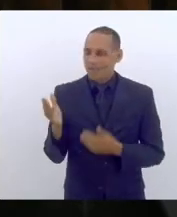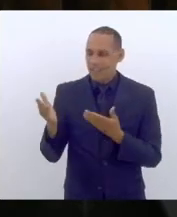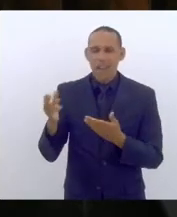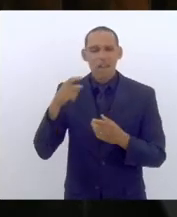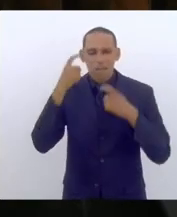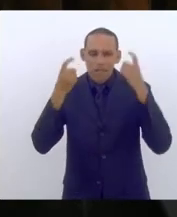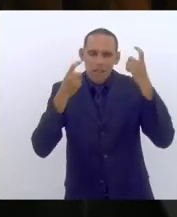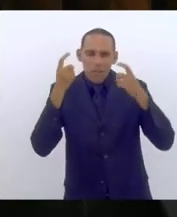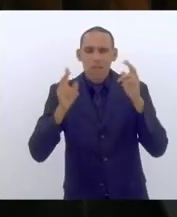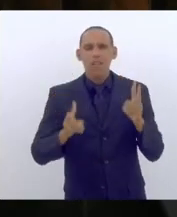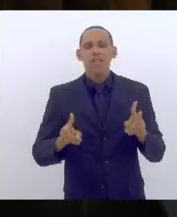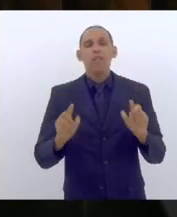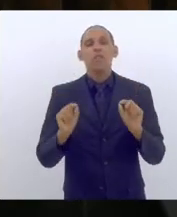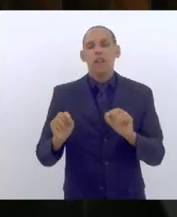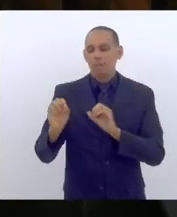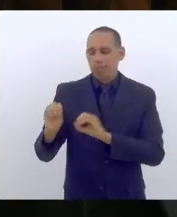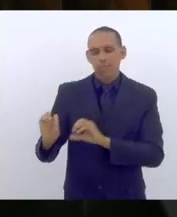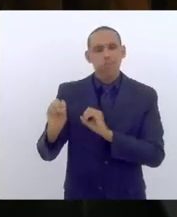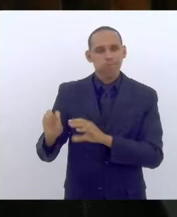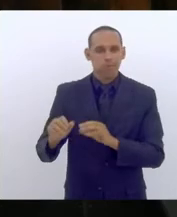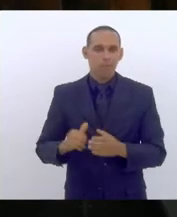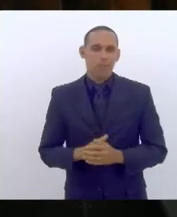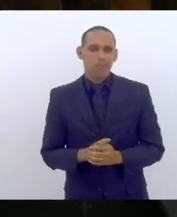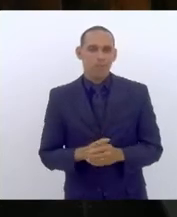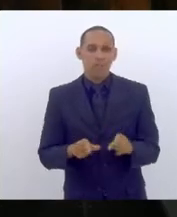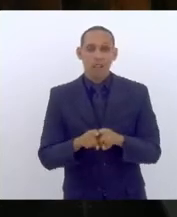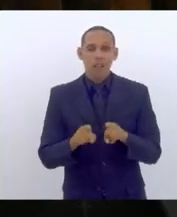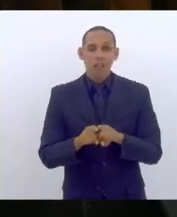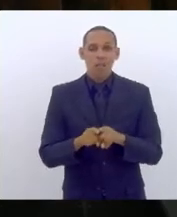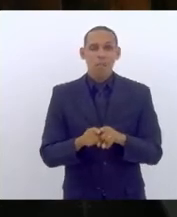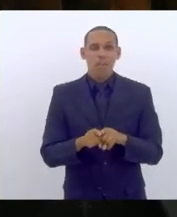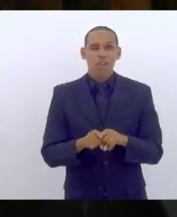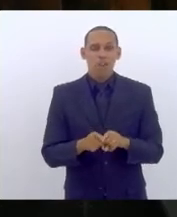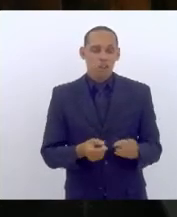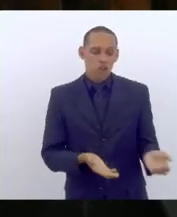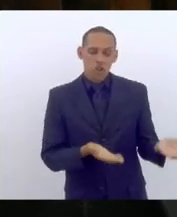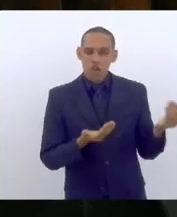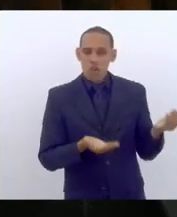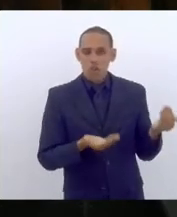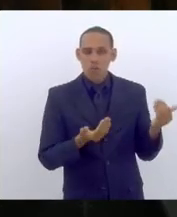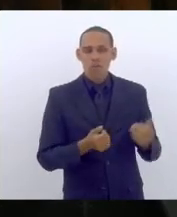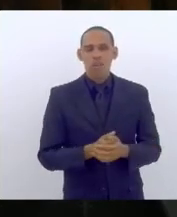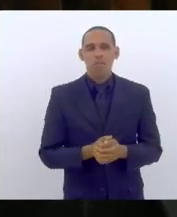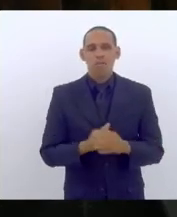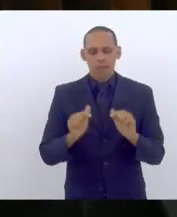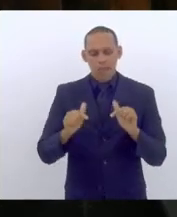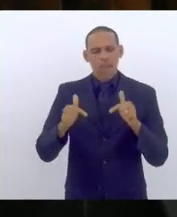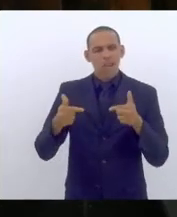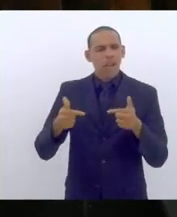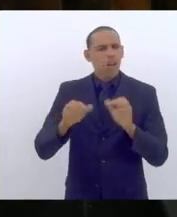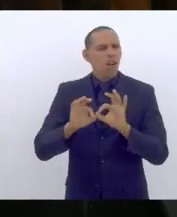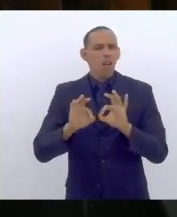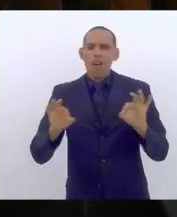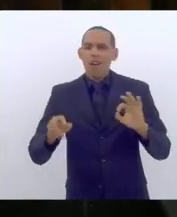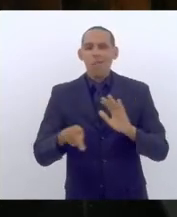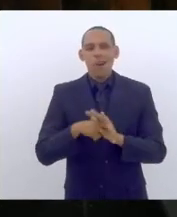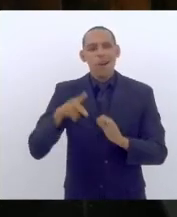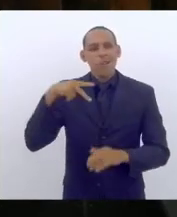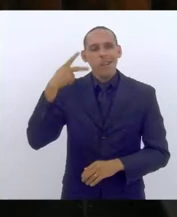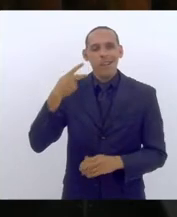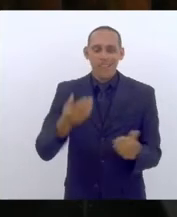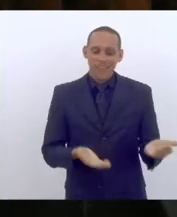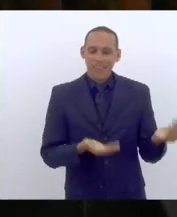preocupada com a educação sempre preocupada com a juventude e essa iniciativa ótima do Parlamento